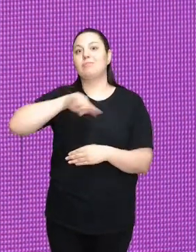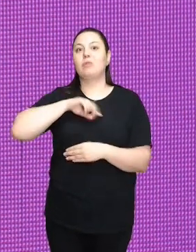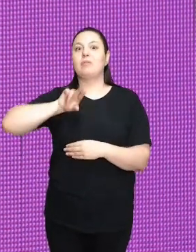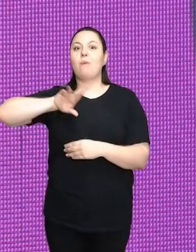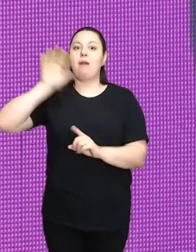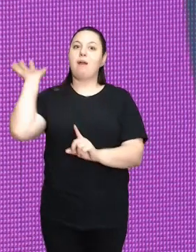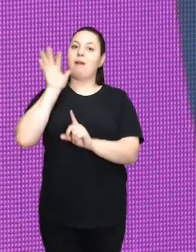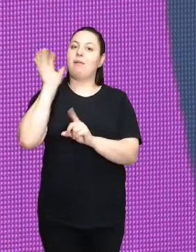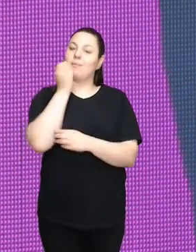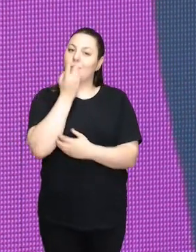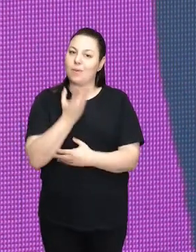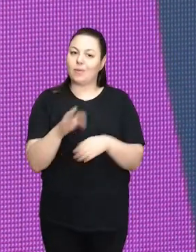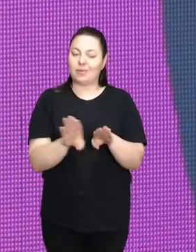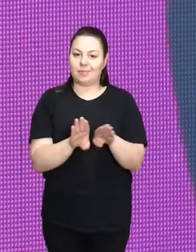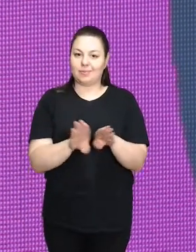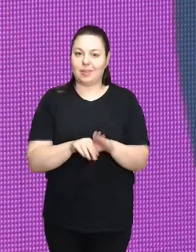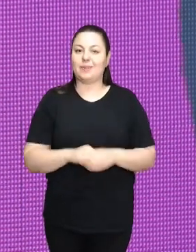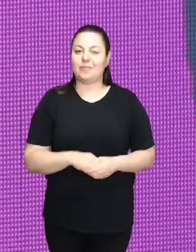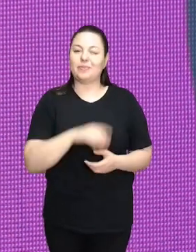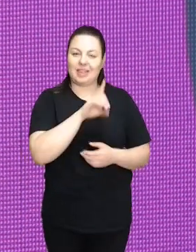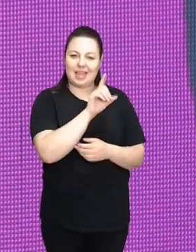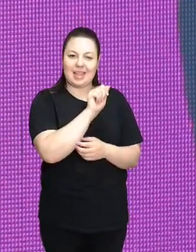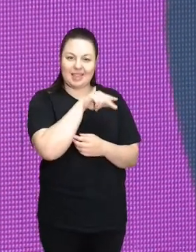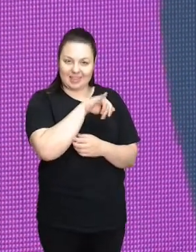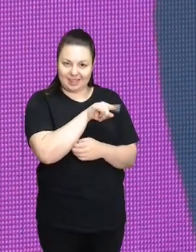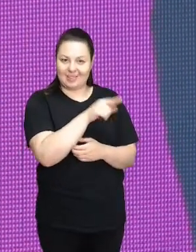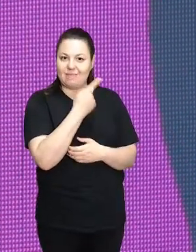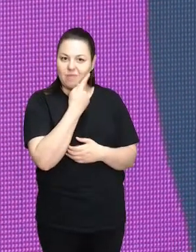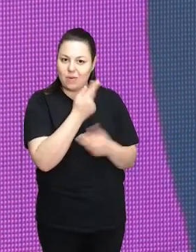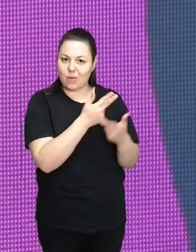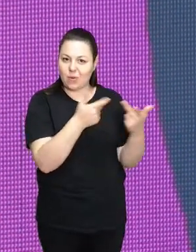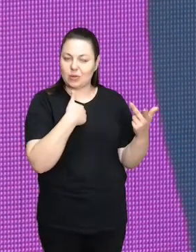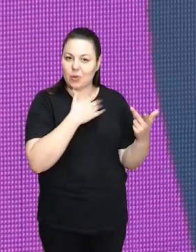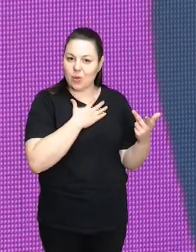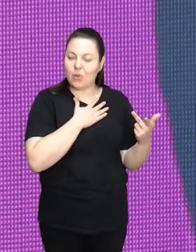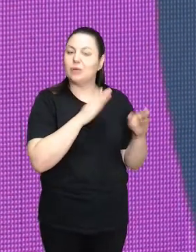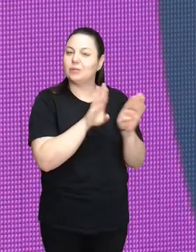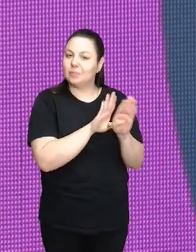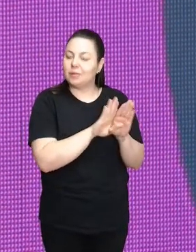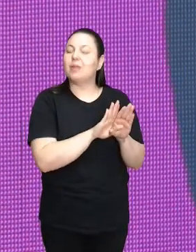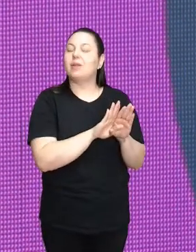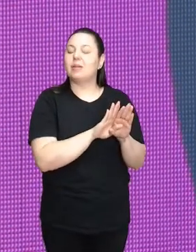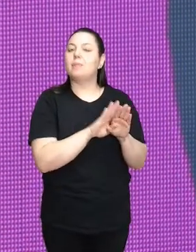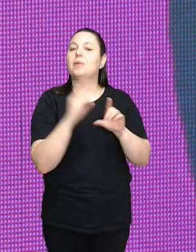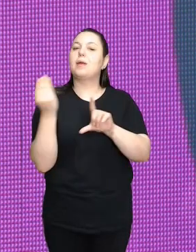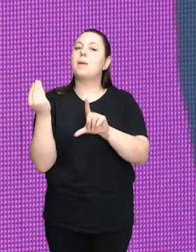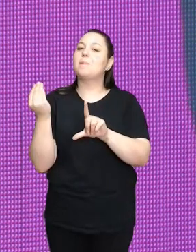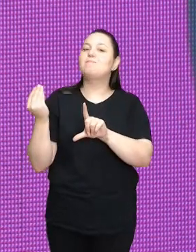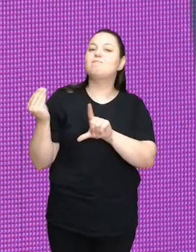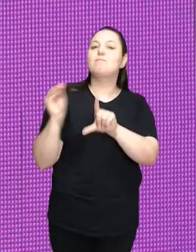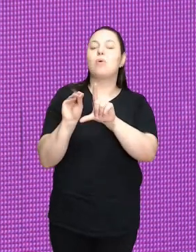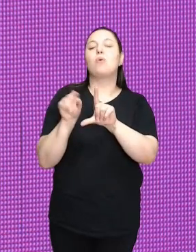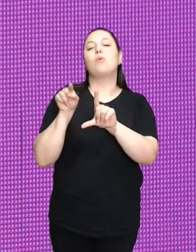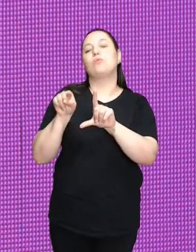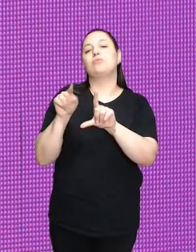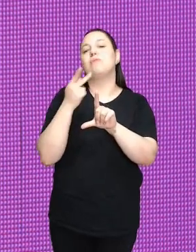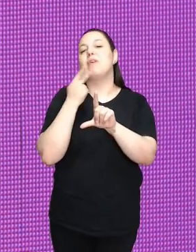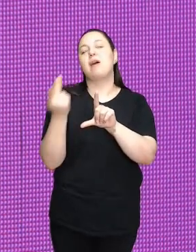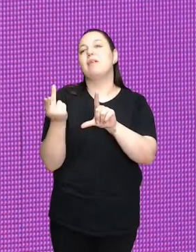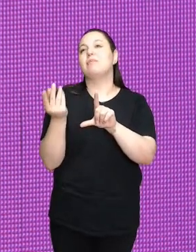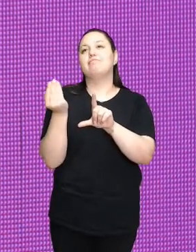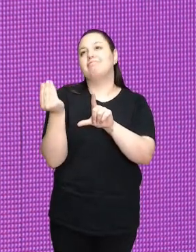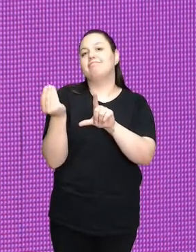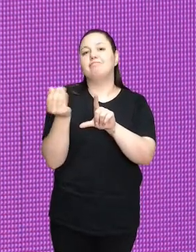que a Dani falou brincando e que eu amo, né, que é assim, o post não vem com um disclaimer, né, ali dizendo, né, tipo, né, alguma coisa